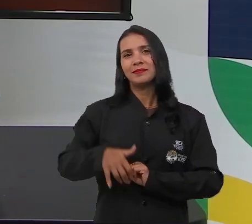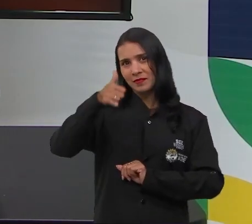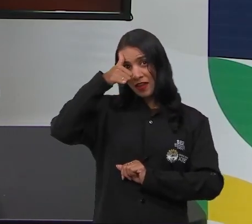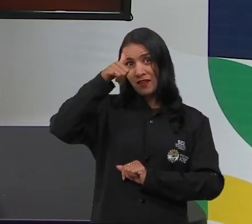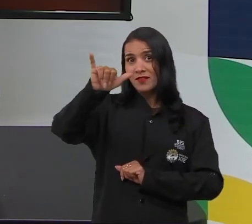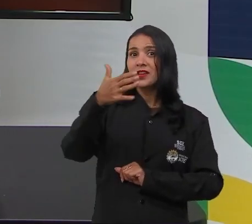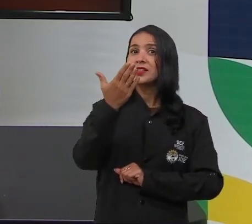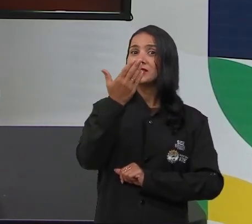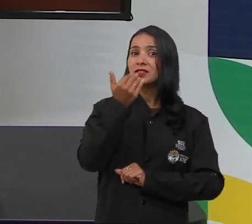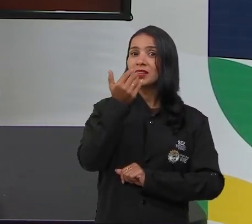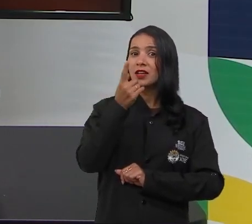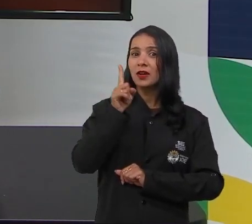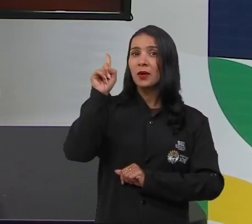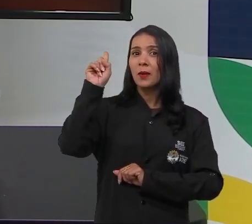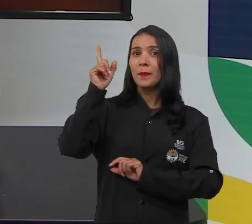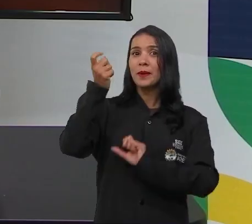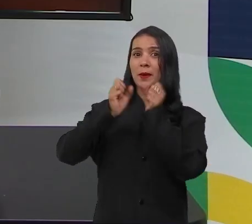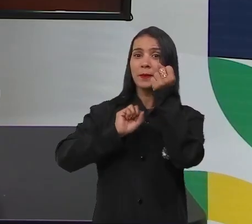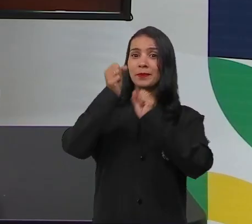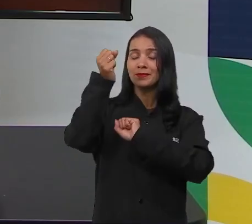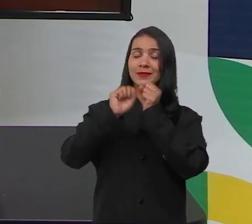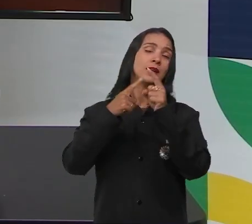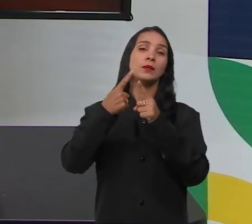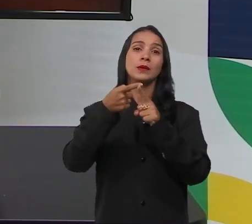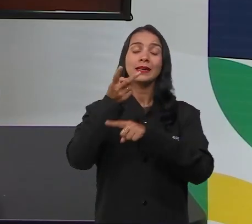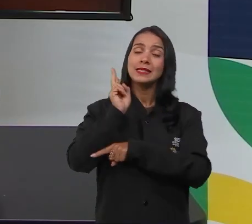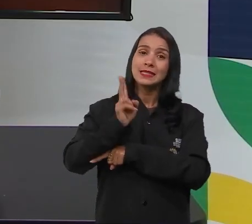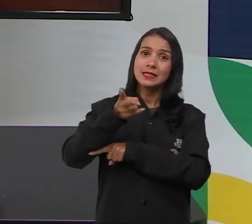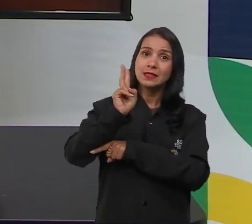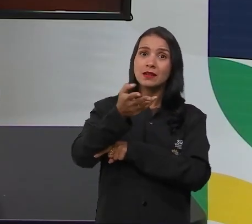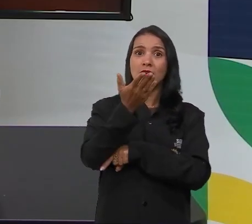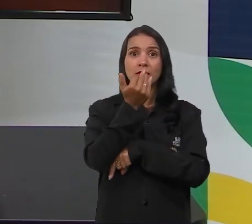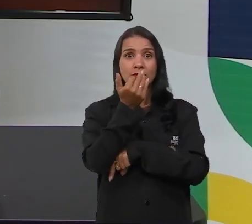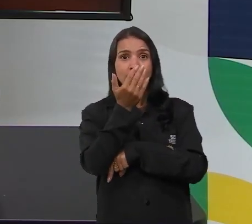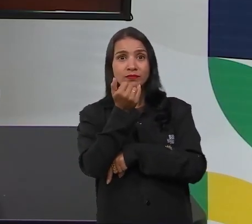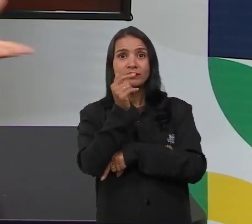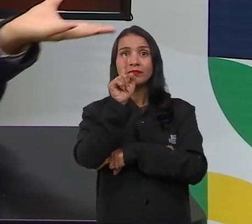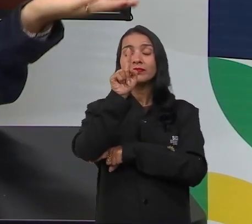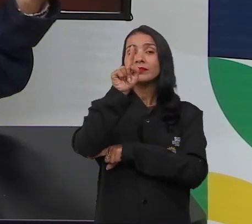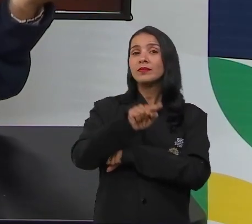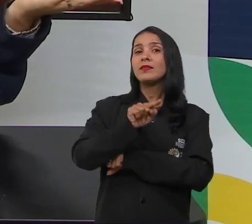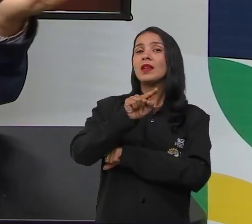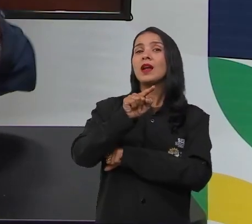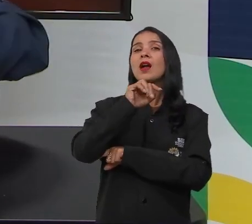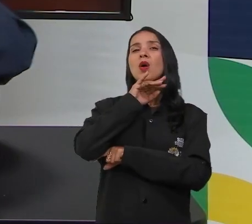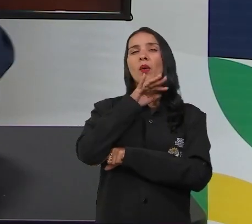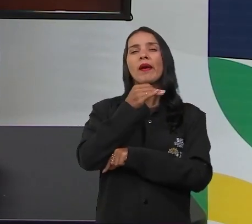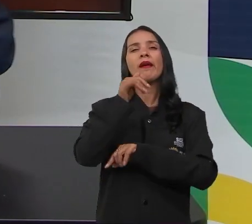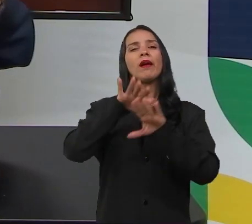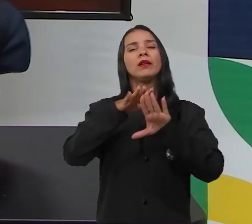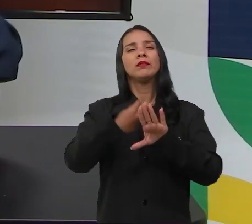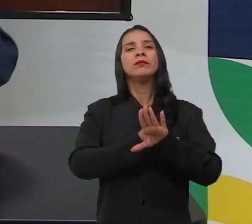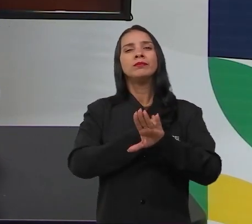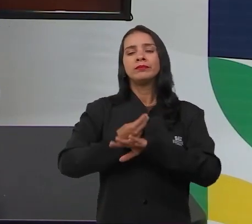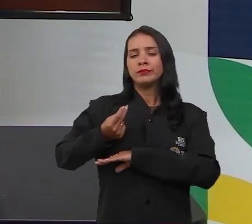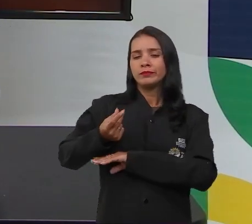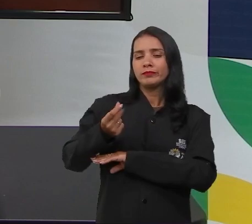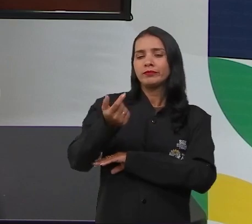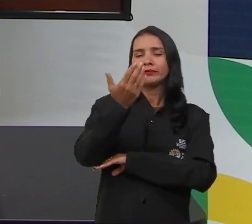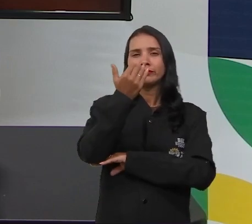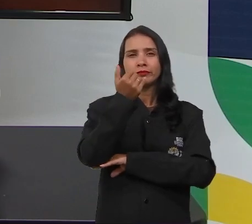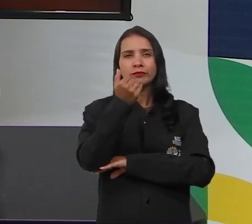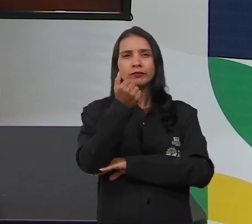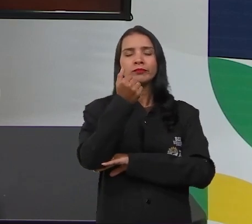né? Porque o consumo, né, frequente e durante também muitos períodos, durante o período ali, uma vida inteira, né? Por exemplo, comendo bacon,